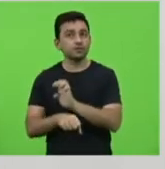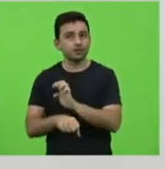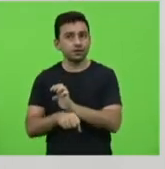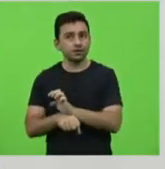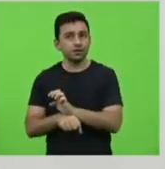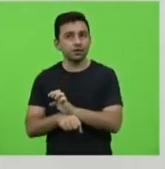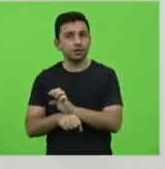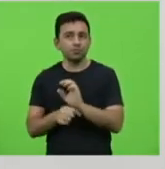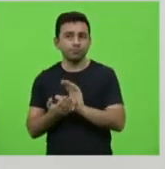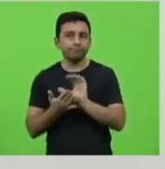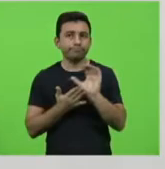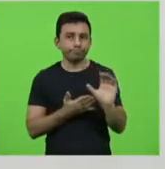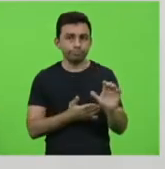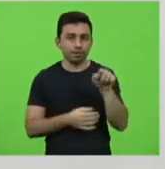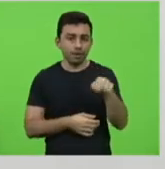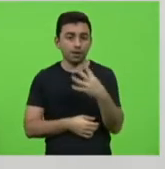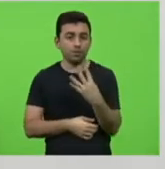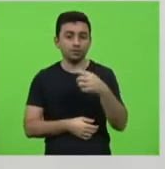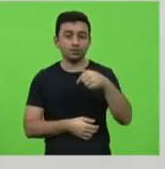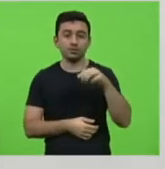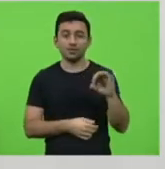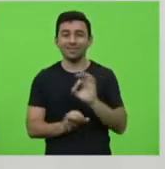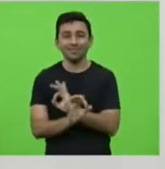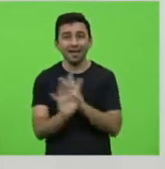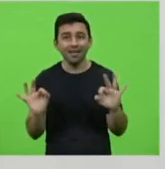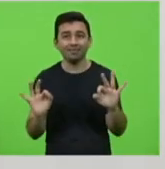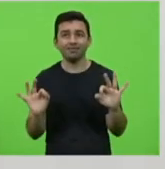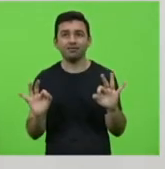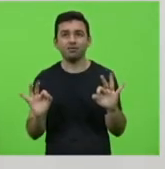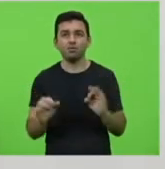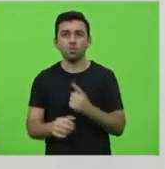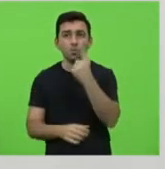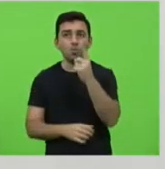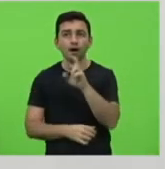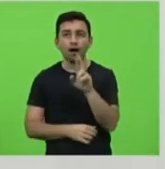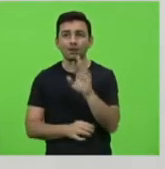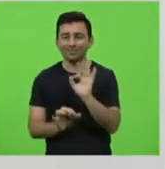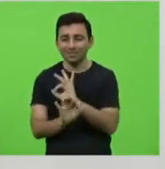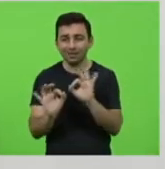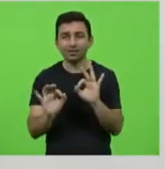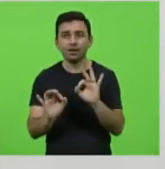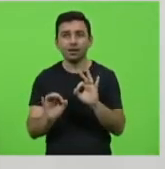ser colocado na 470. Nenhum real sequer,